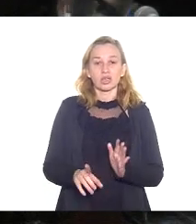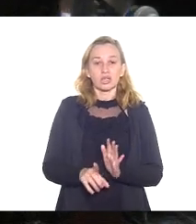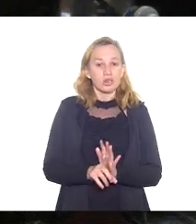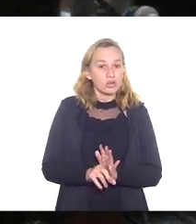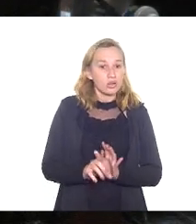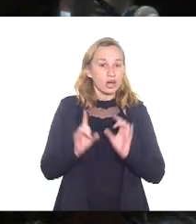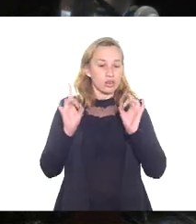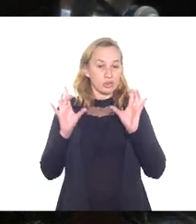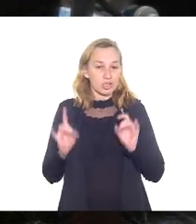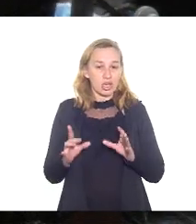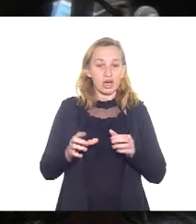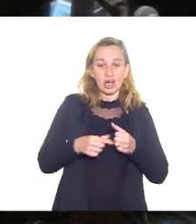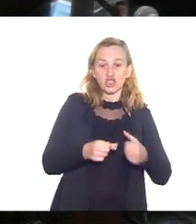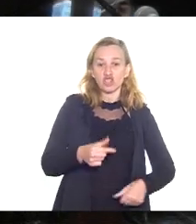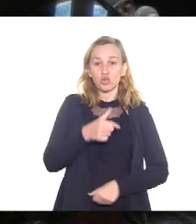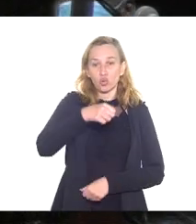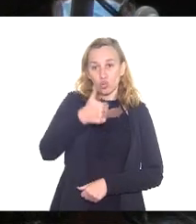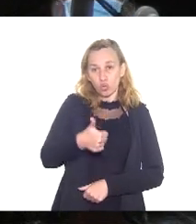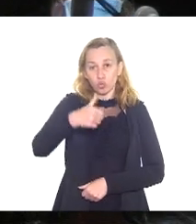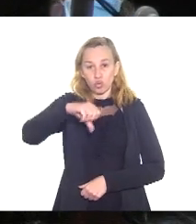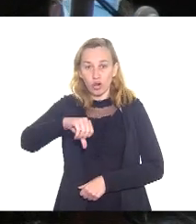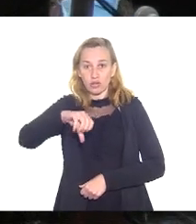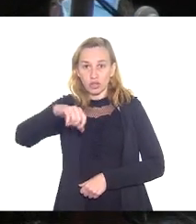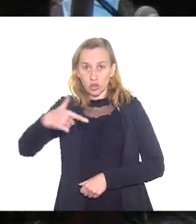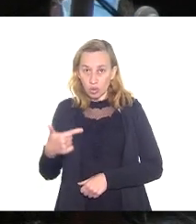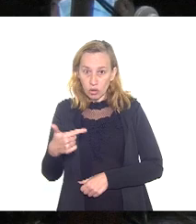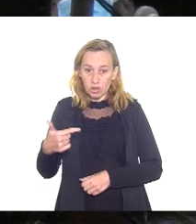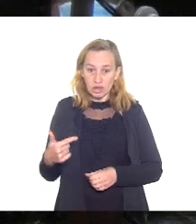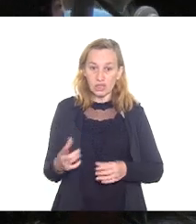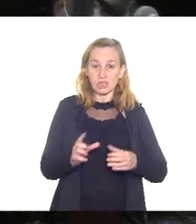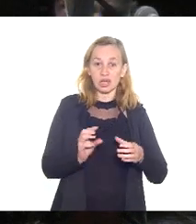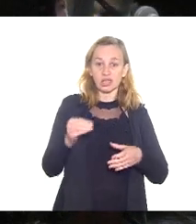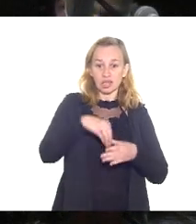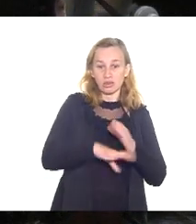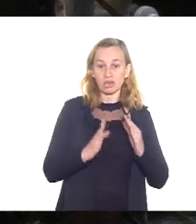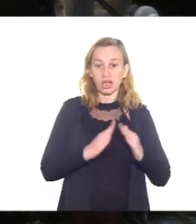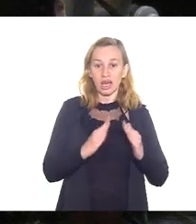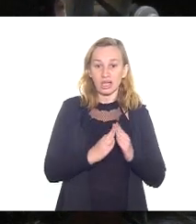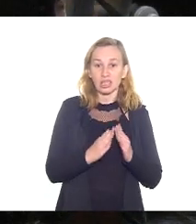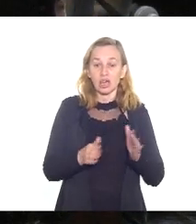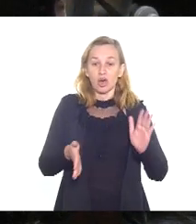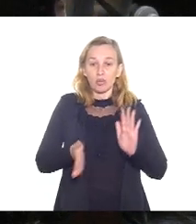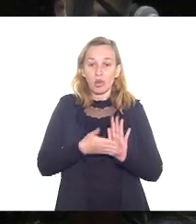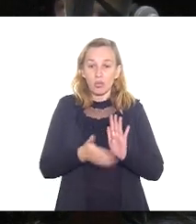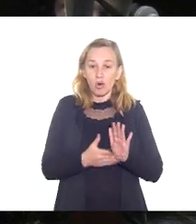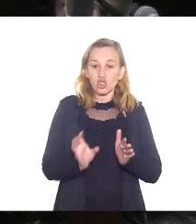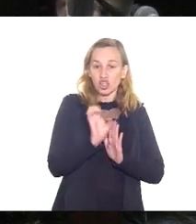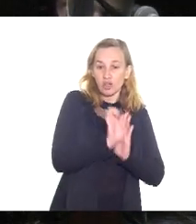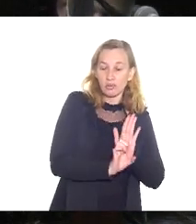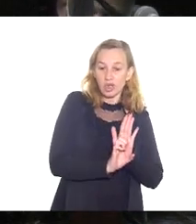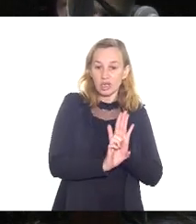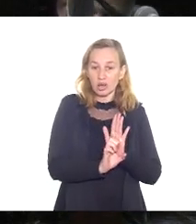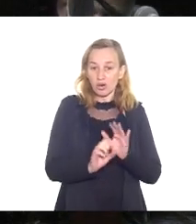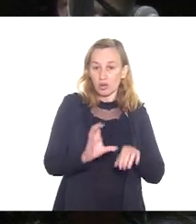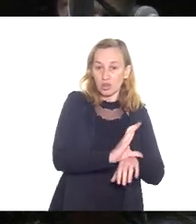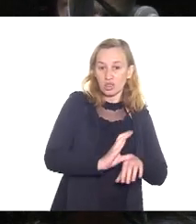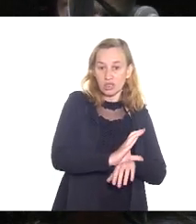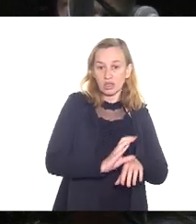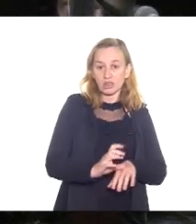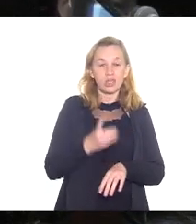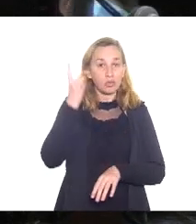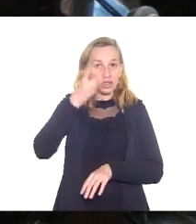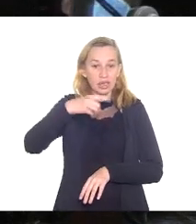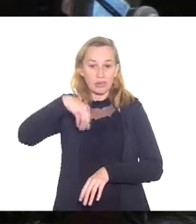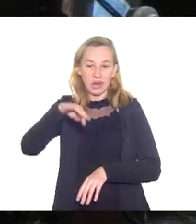especiais de acordo com o artigo 192 do regimento interno. Proposta de emenda constitucional número 46A de 20, de autoria do deputado Marcelo